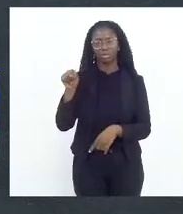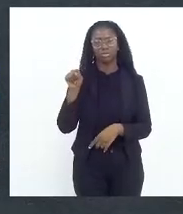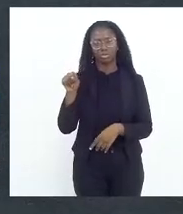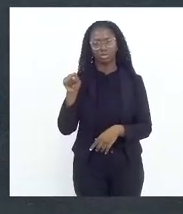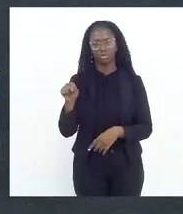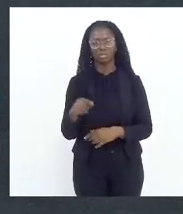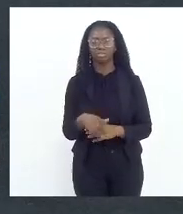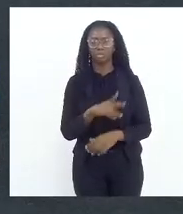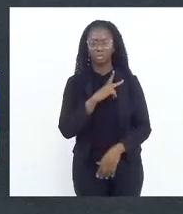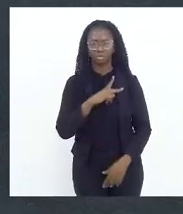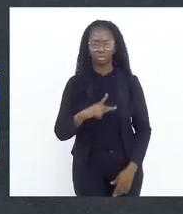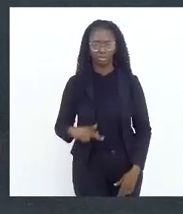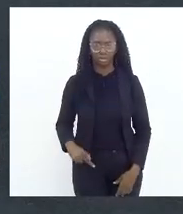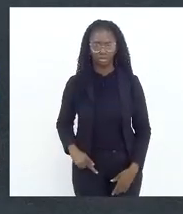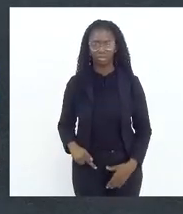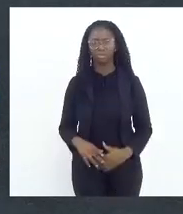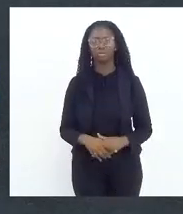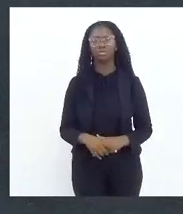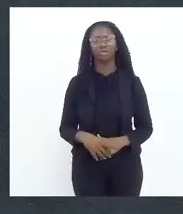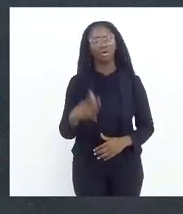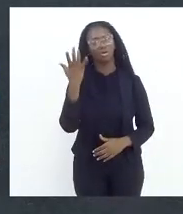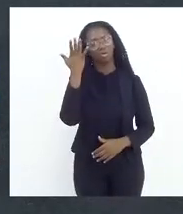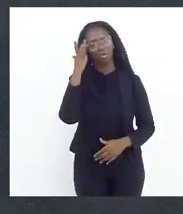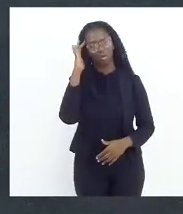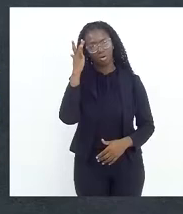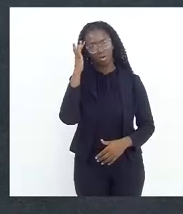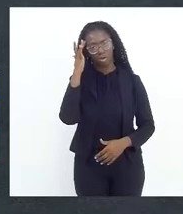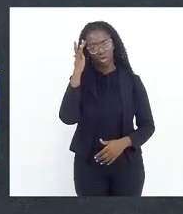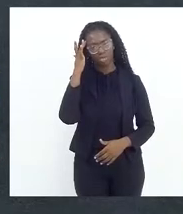no mérito, senhora presidente, acho